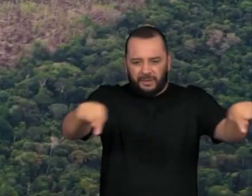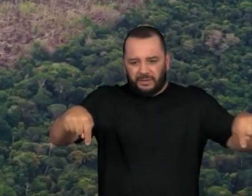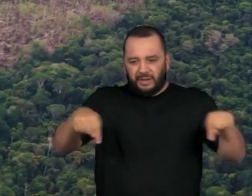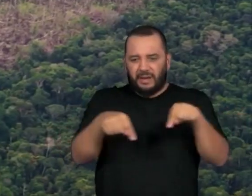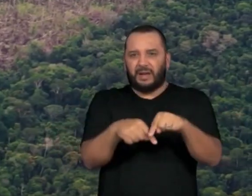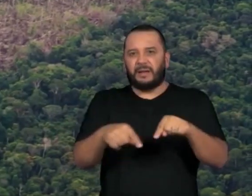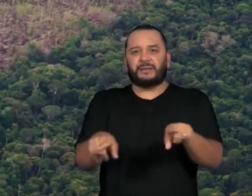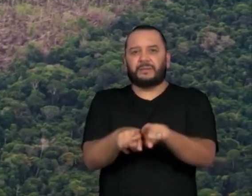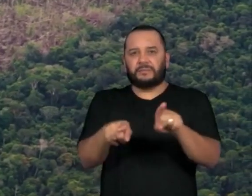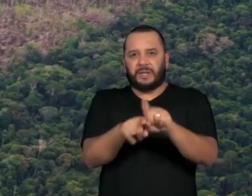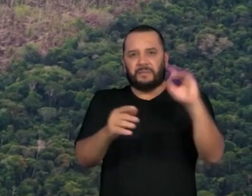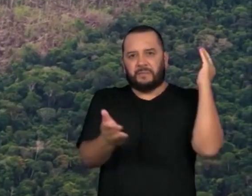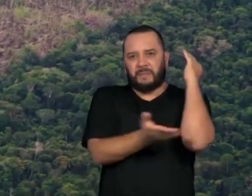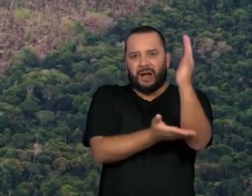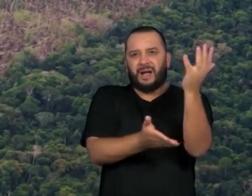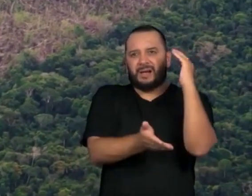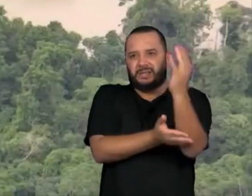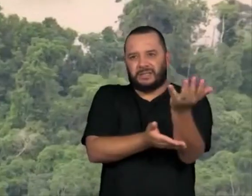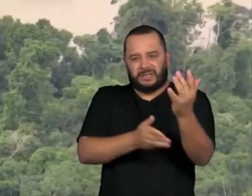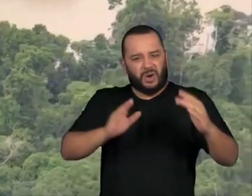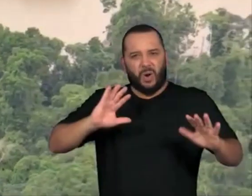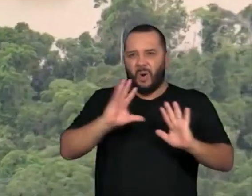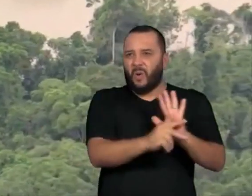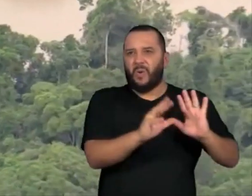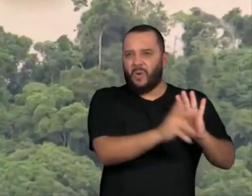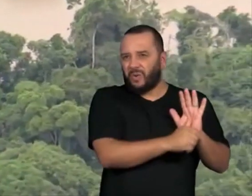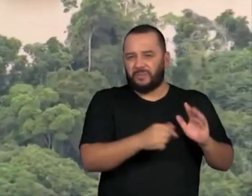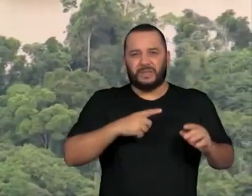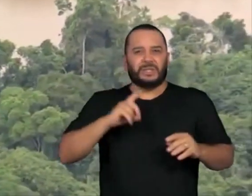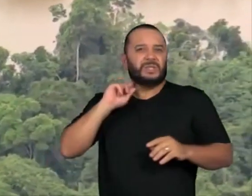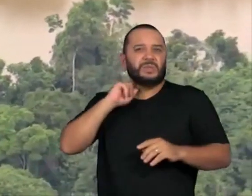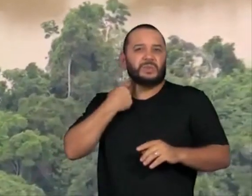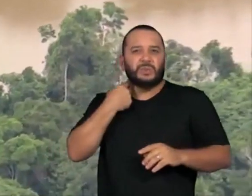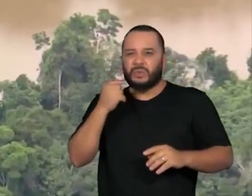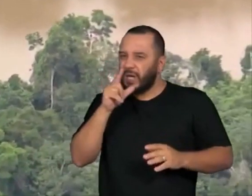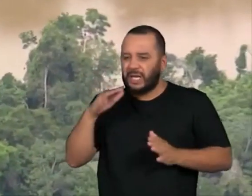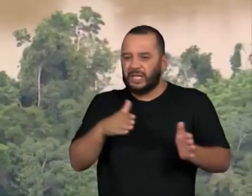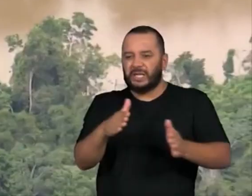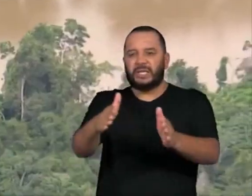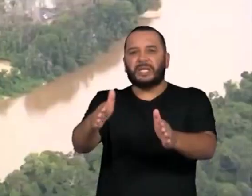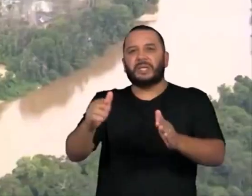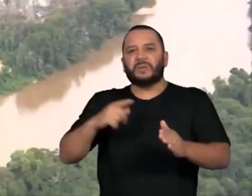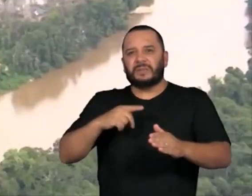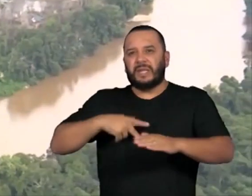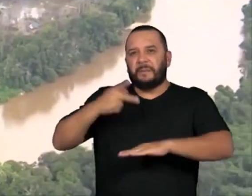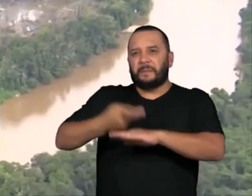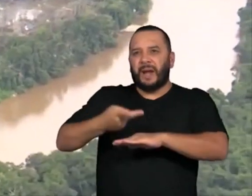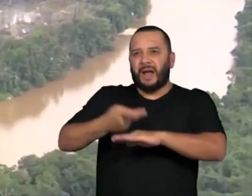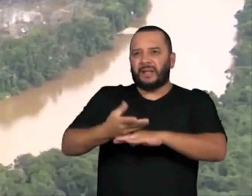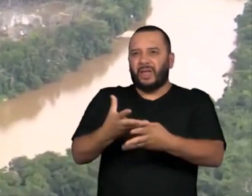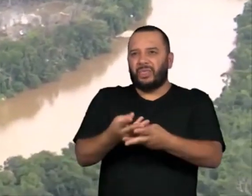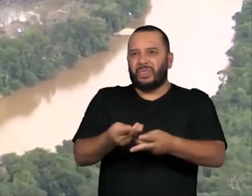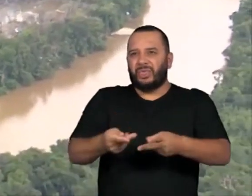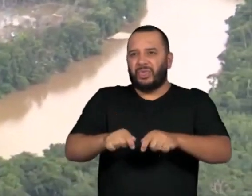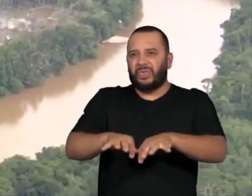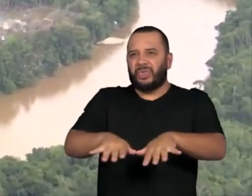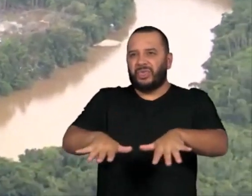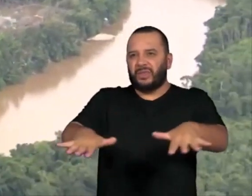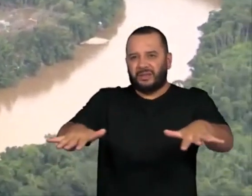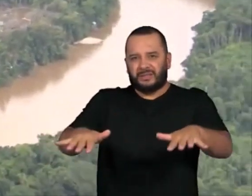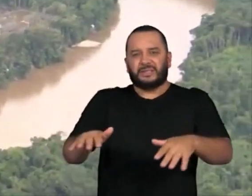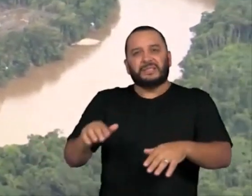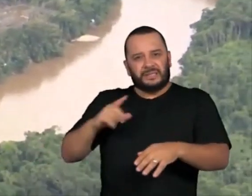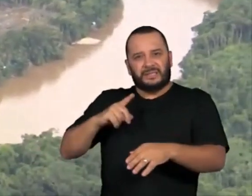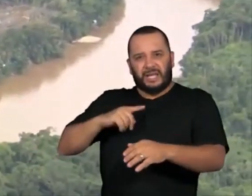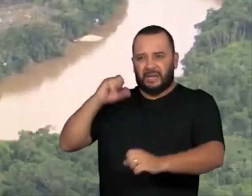que promovem desmatamento, contaminação dos rios por mercúrio, perseguições e